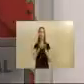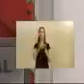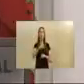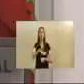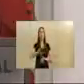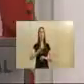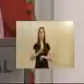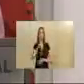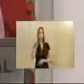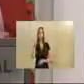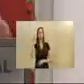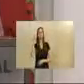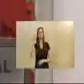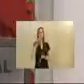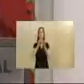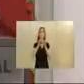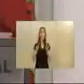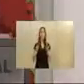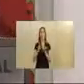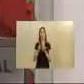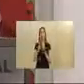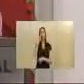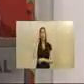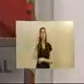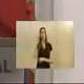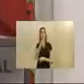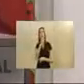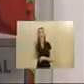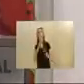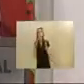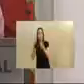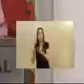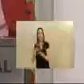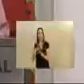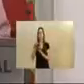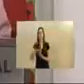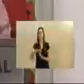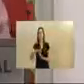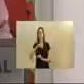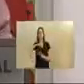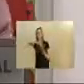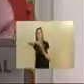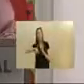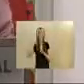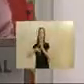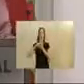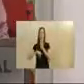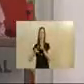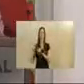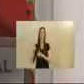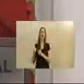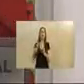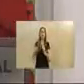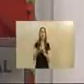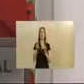educação da furb mas a fome também tem o seu lado social e vários projetos a furb tem apoiado